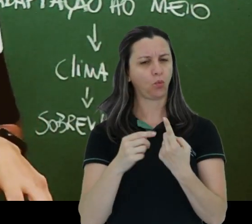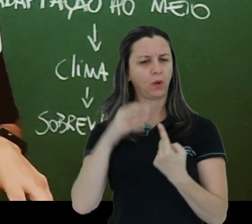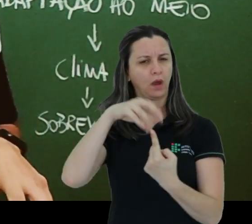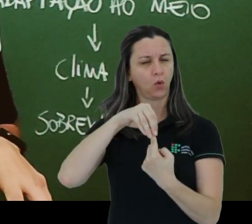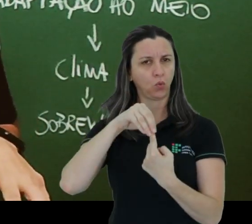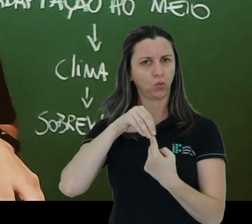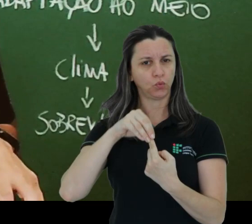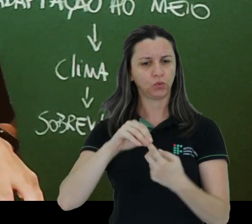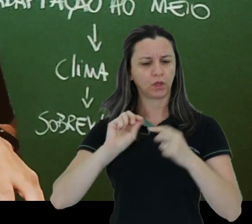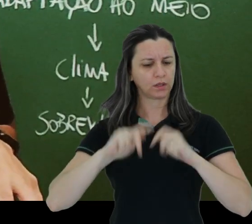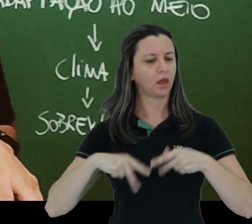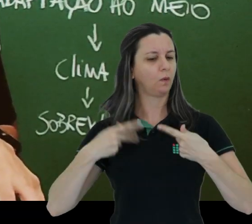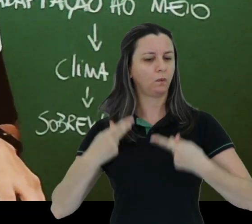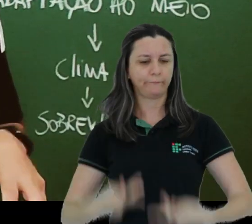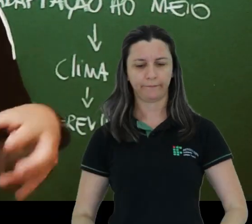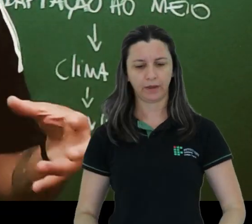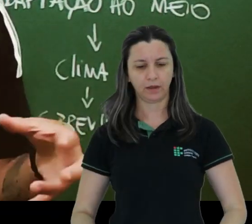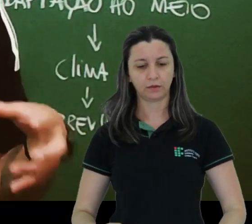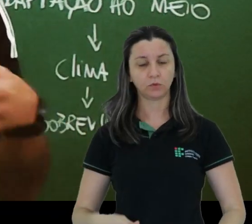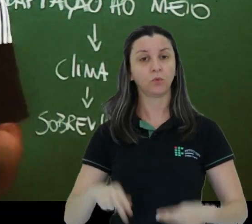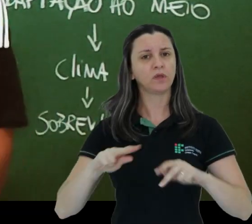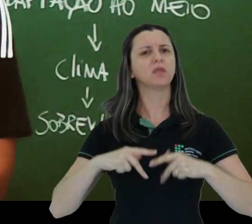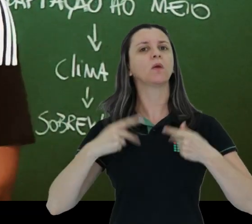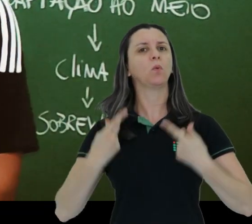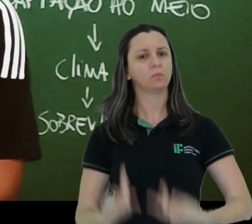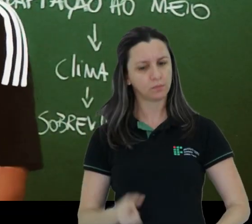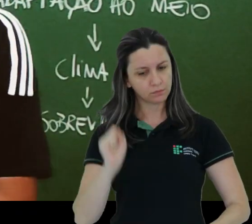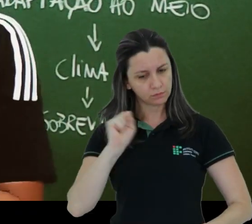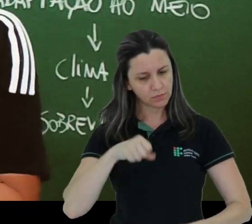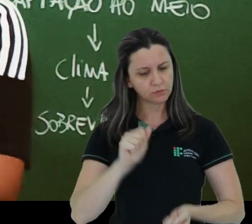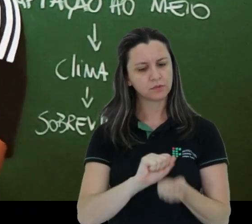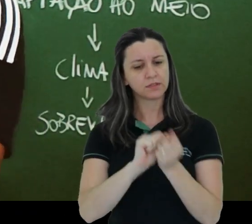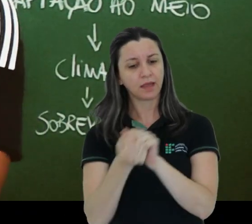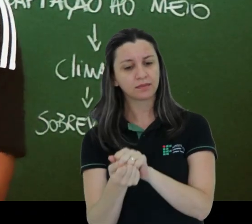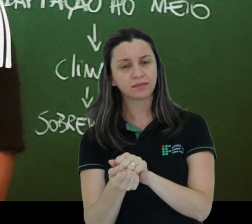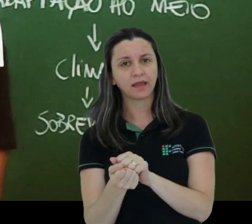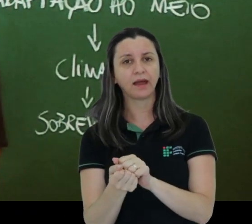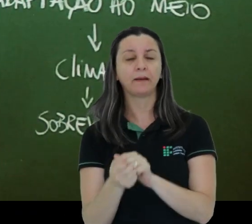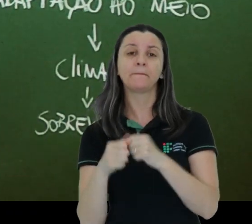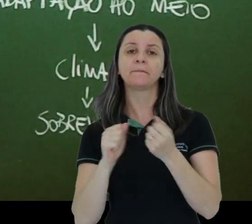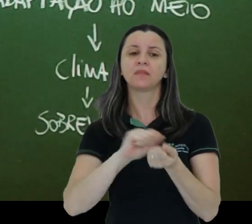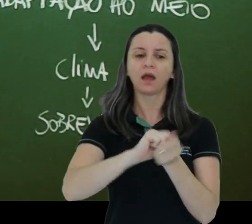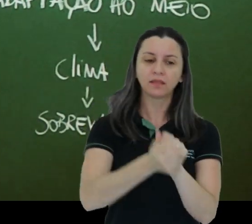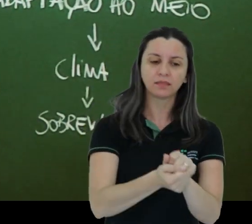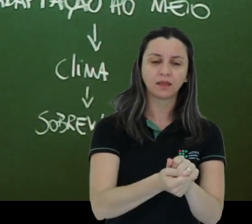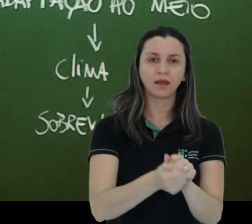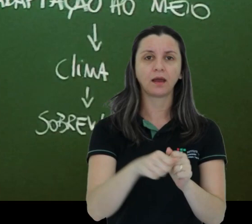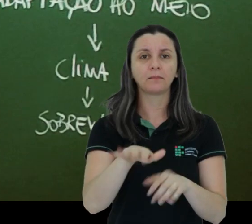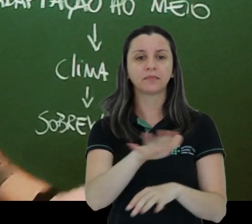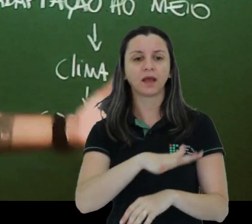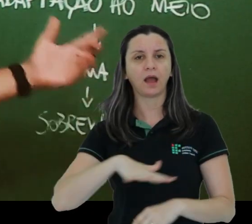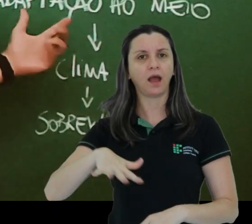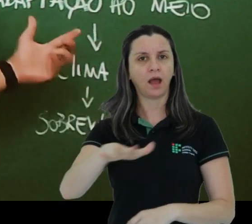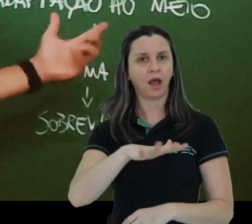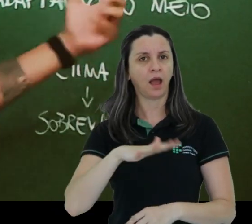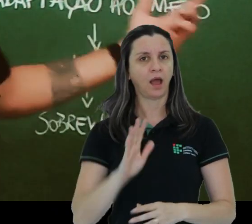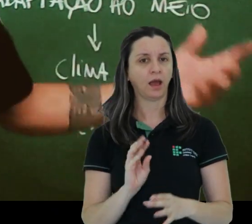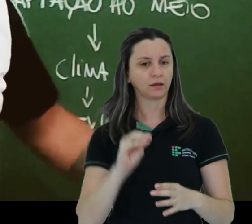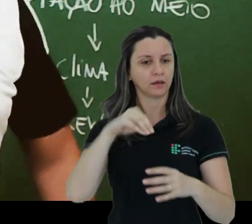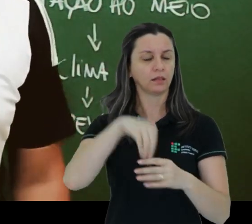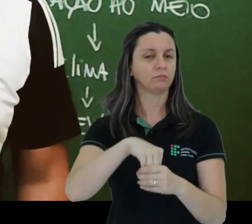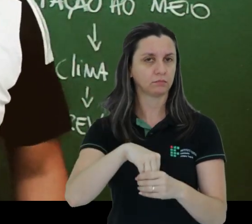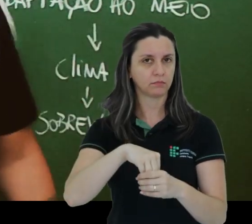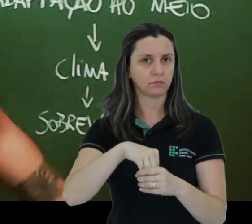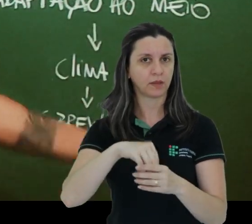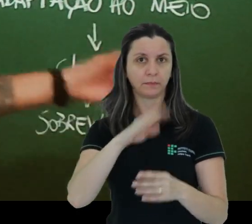espécie, que é a espécie humana, que ela se adapta a uma condição, obviamente, ao meio que